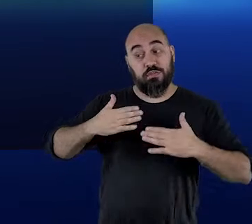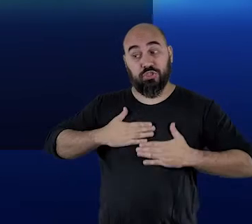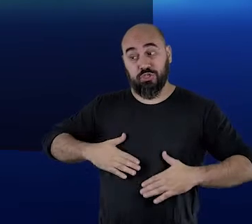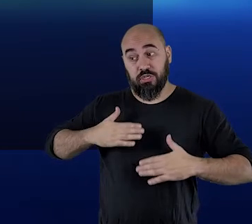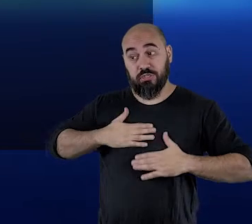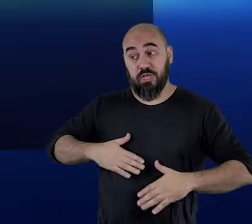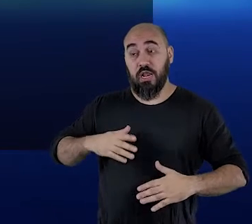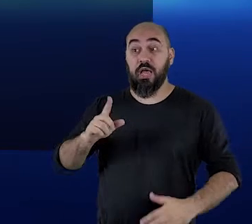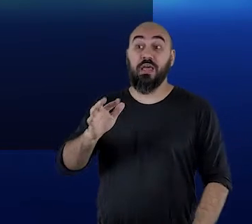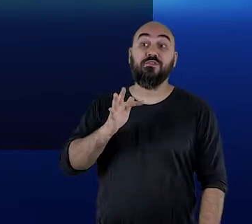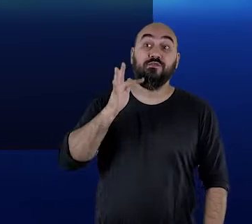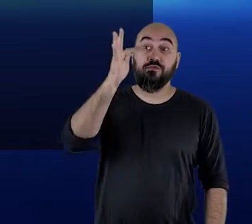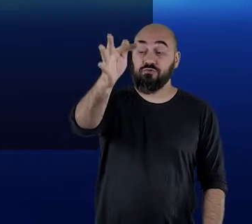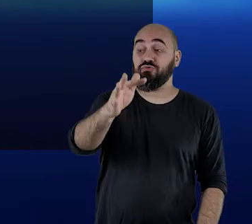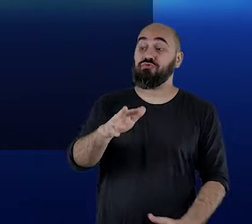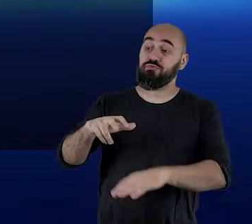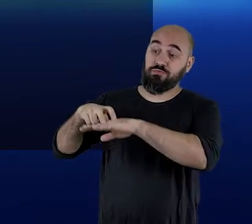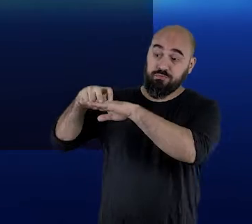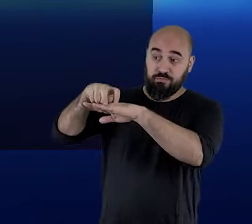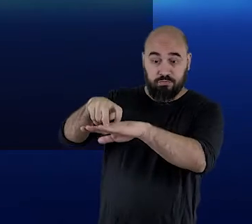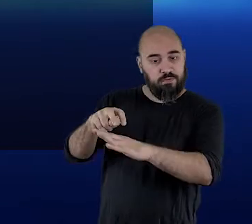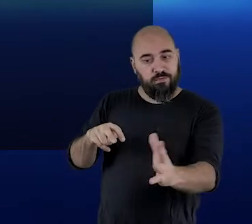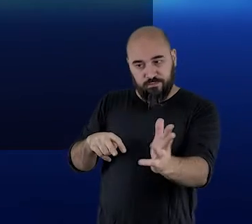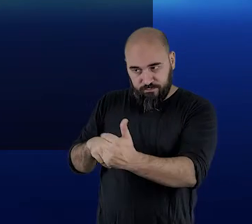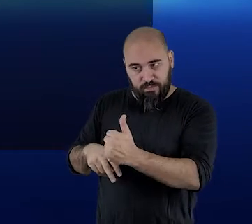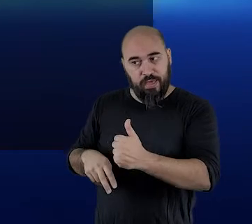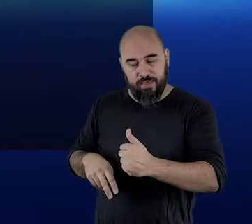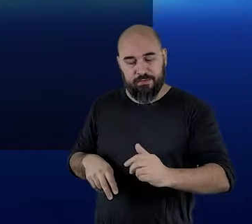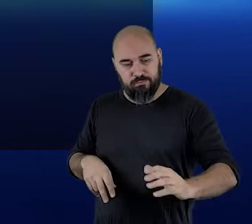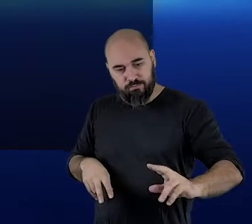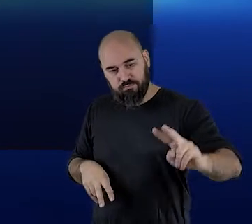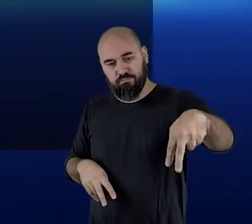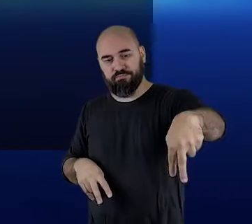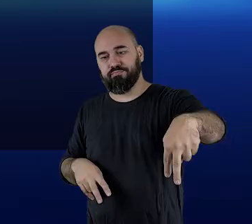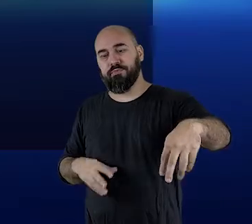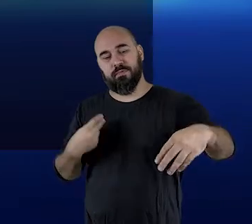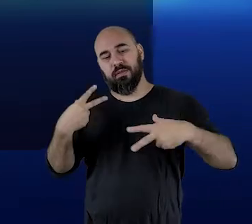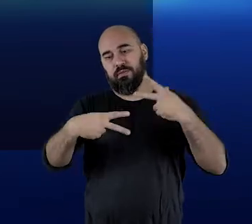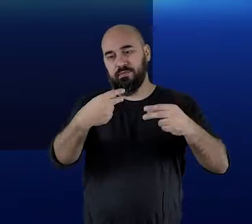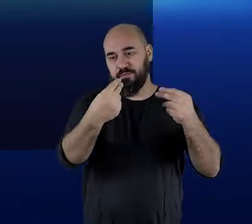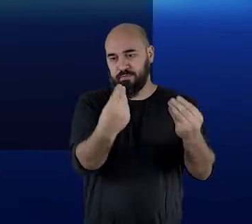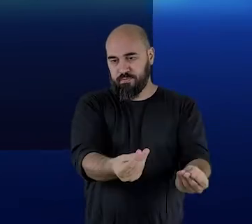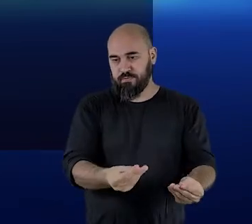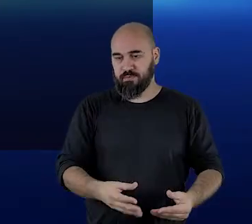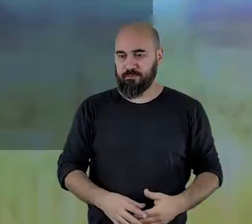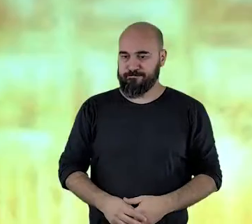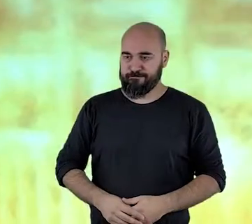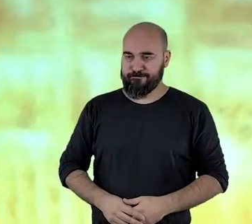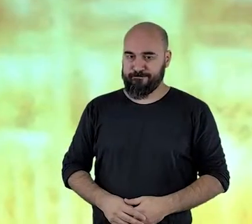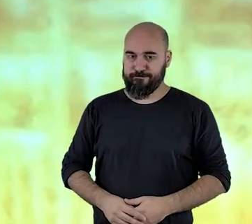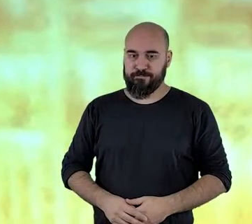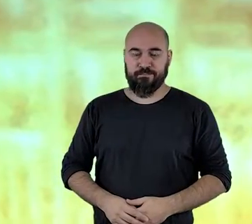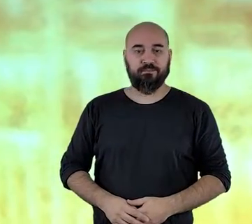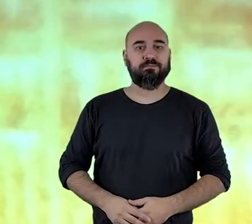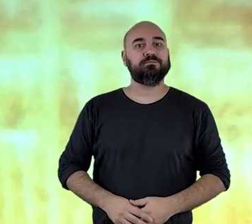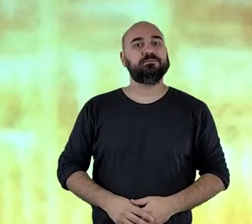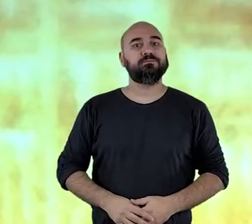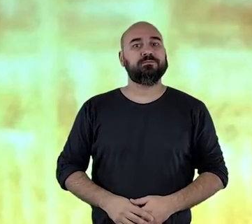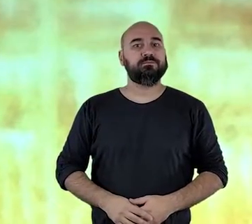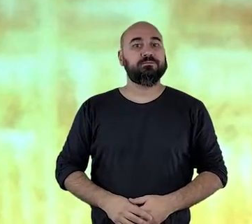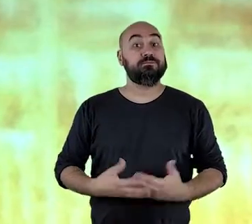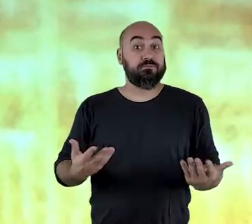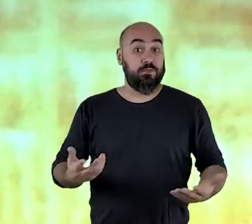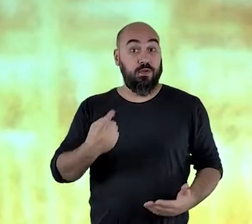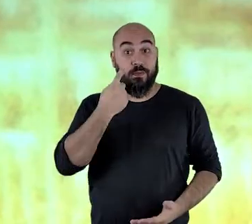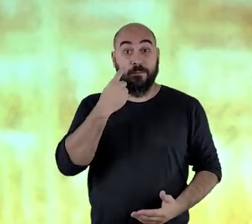ao fim dos dias te levantarás para receber a tua herança. A palavra fim se